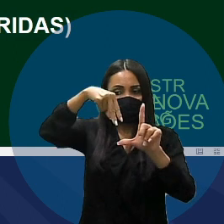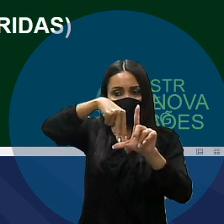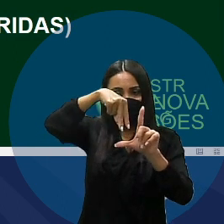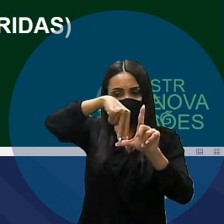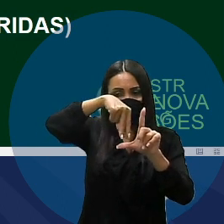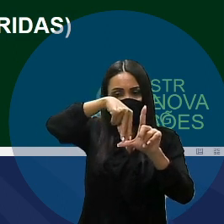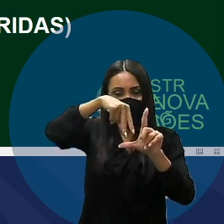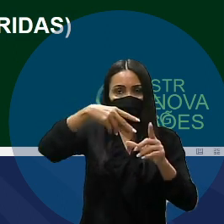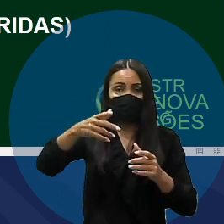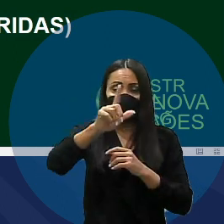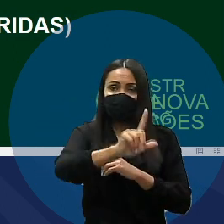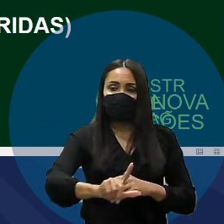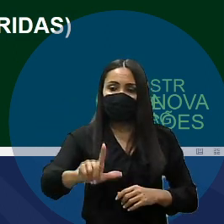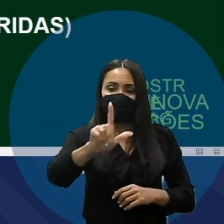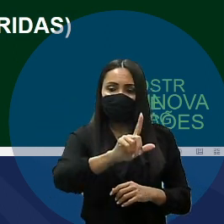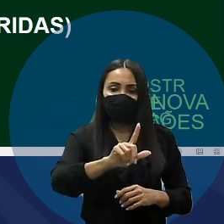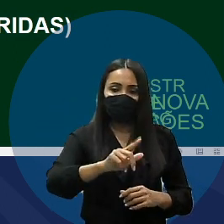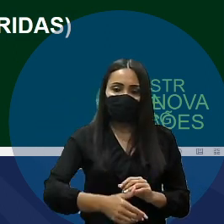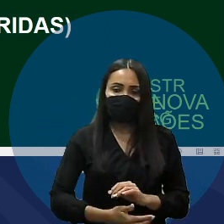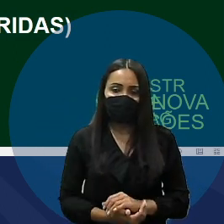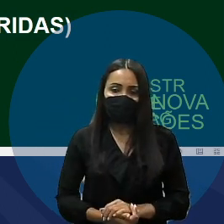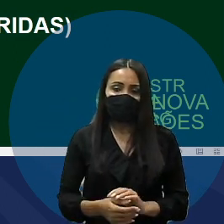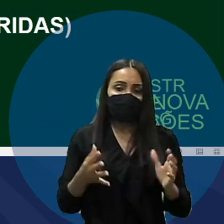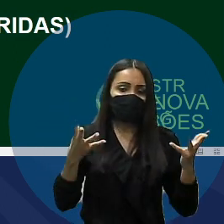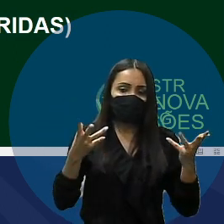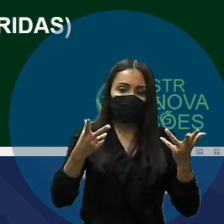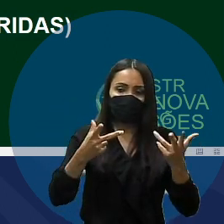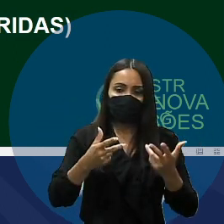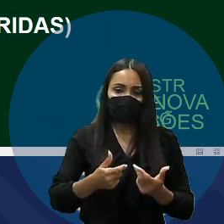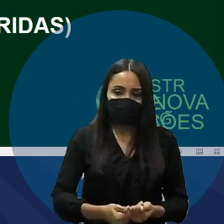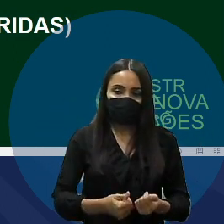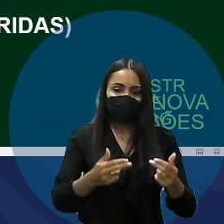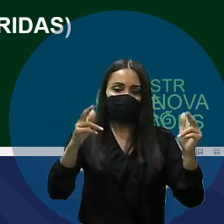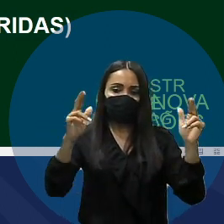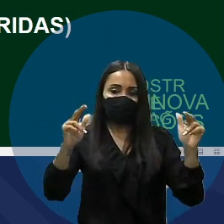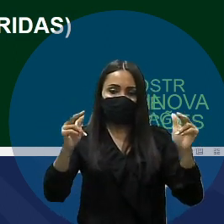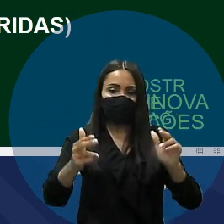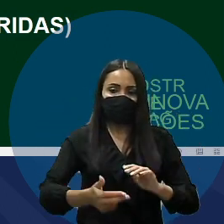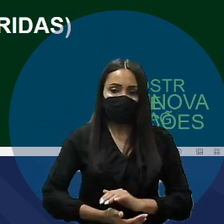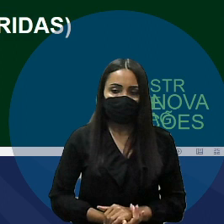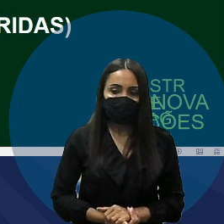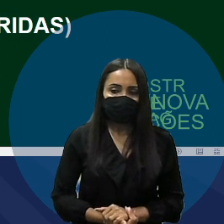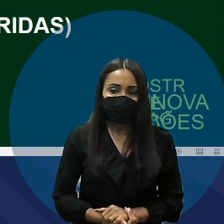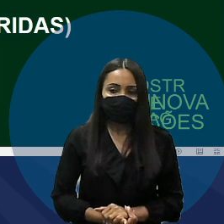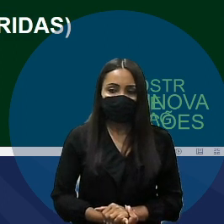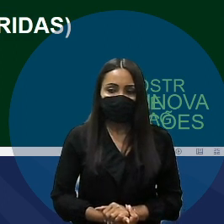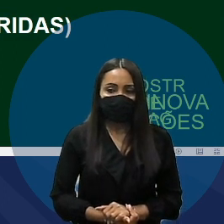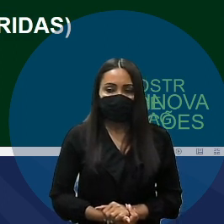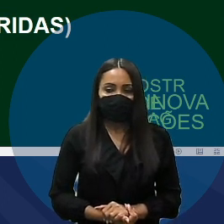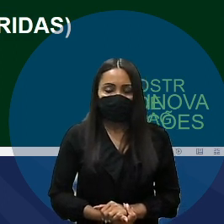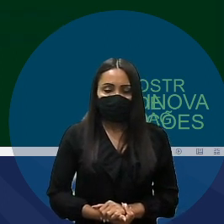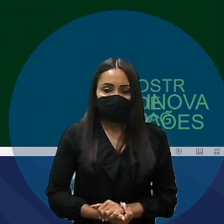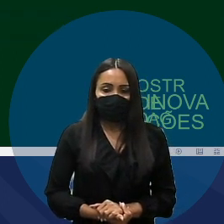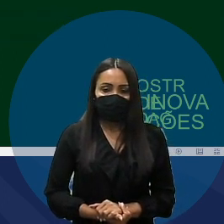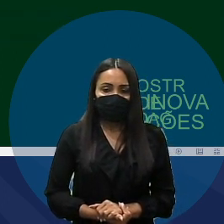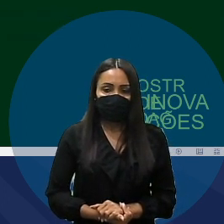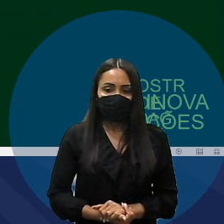literatura, que produzem todo o conteúdo que vocês vão ter acesso lá. Pode passar?